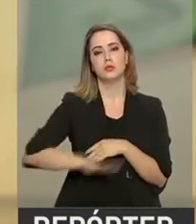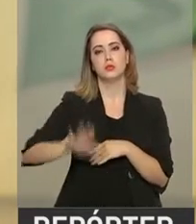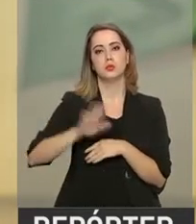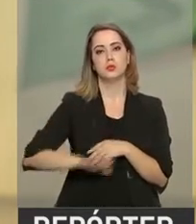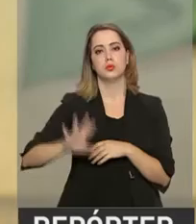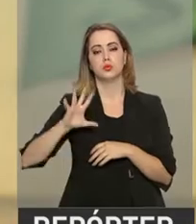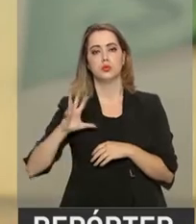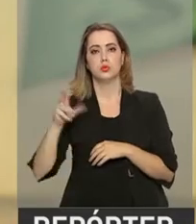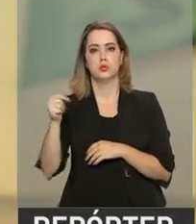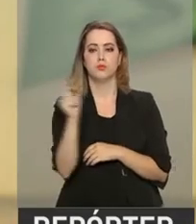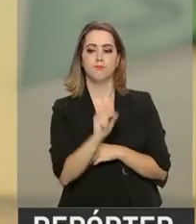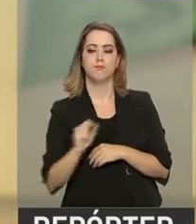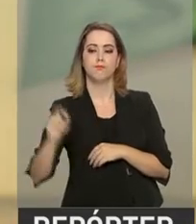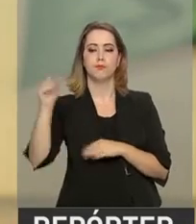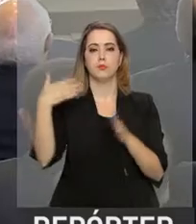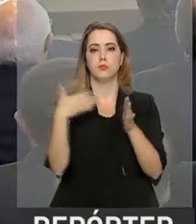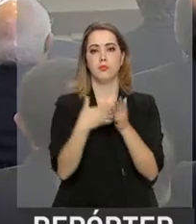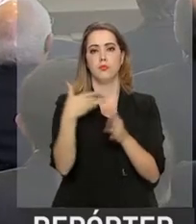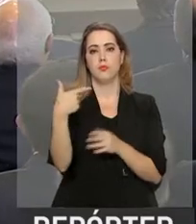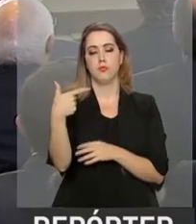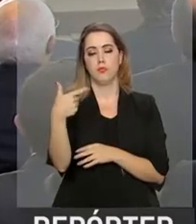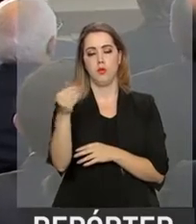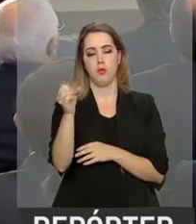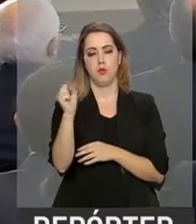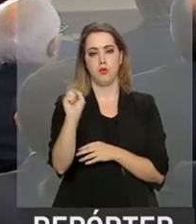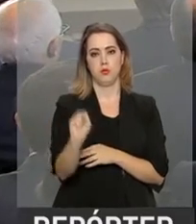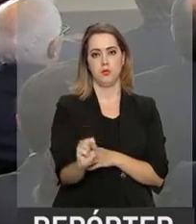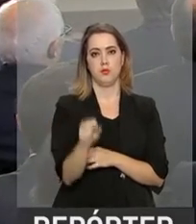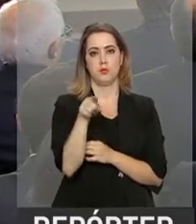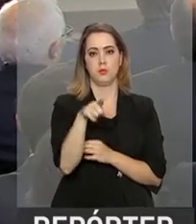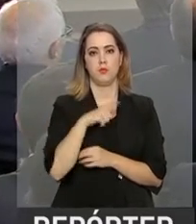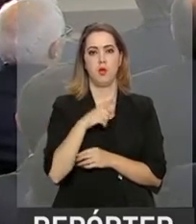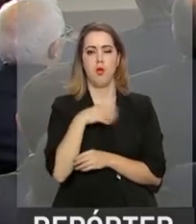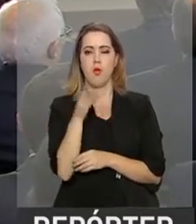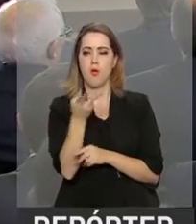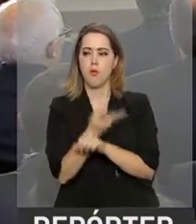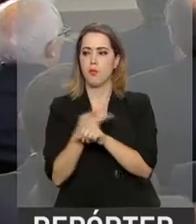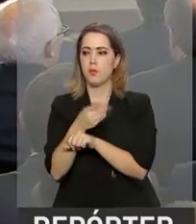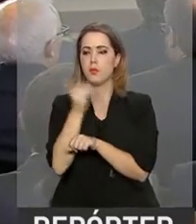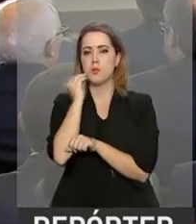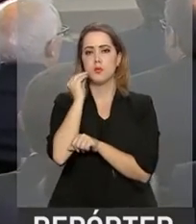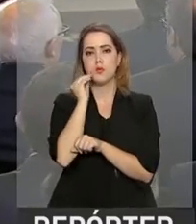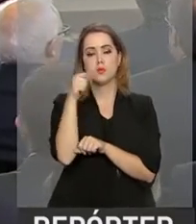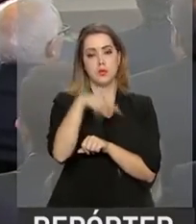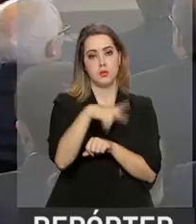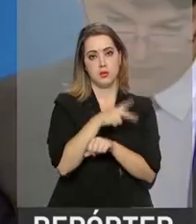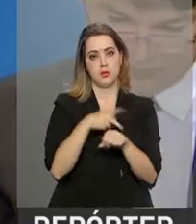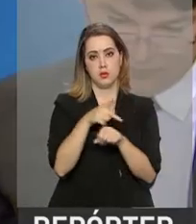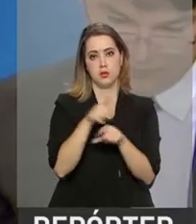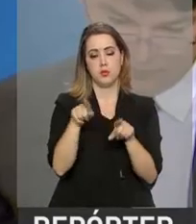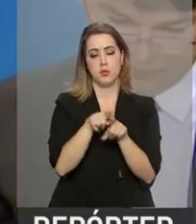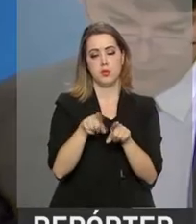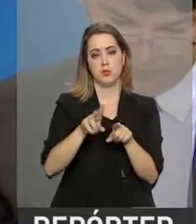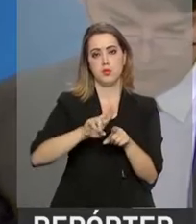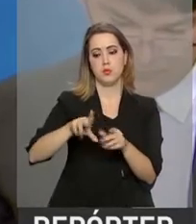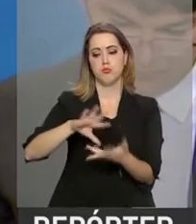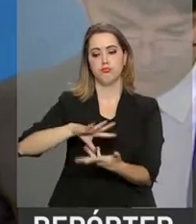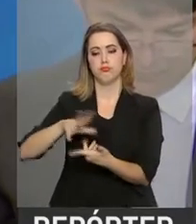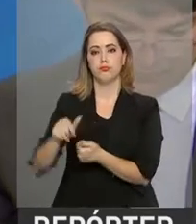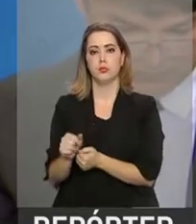país até 2018. O programa buscou experiências de sucesso no Brasil e no exterior e vai ter